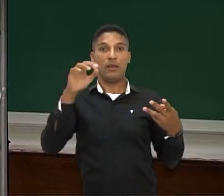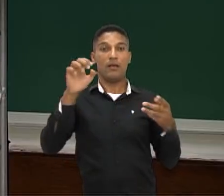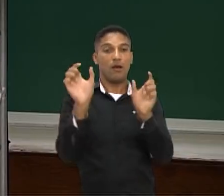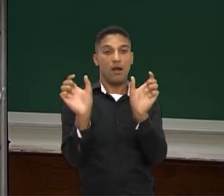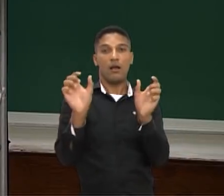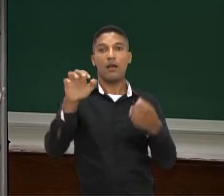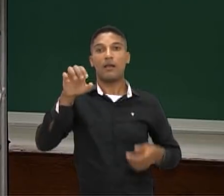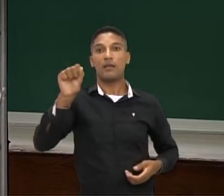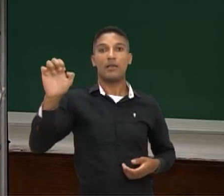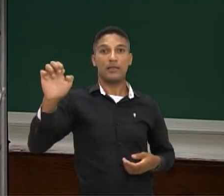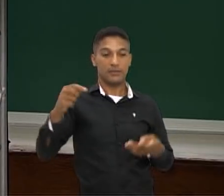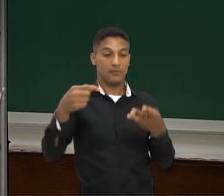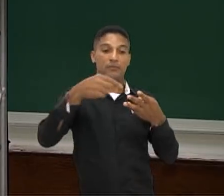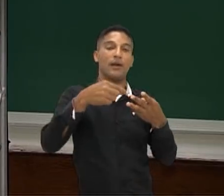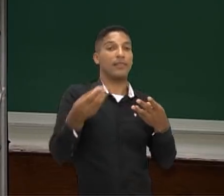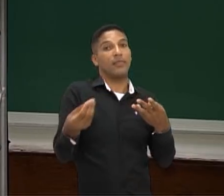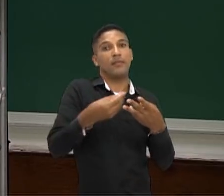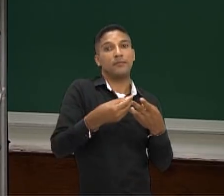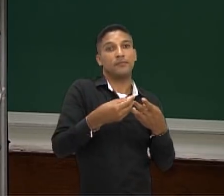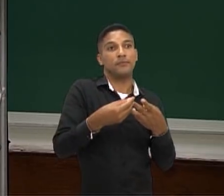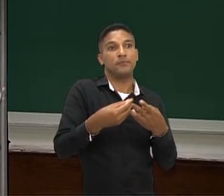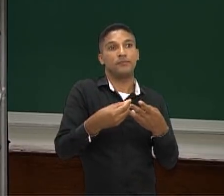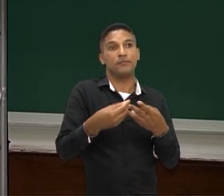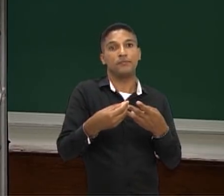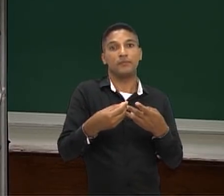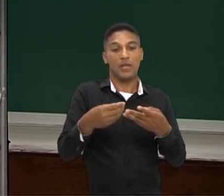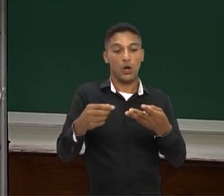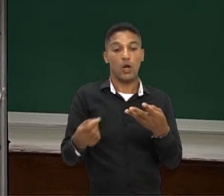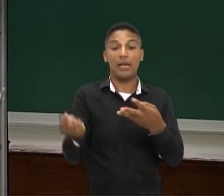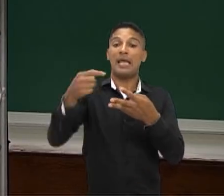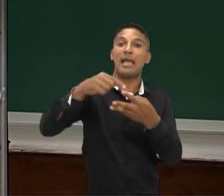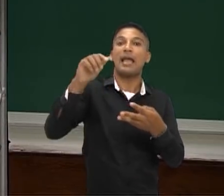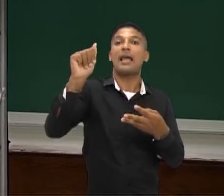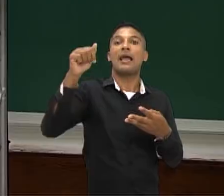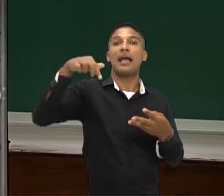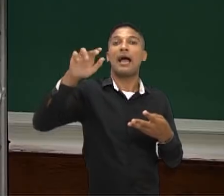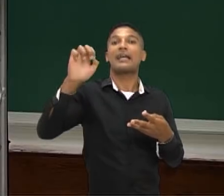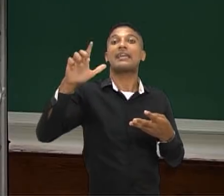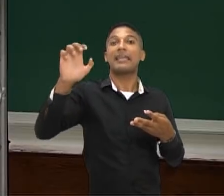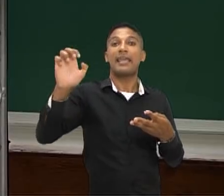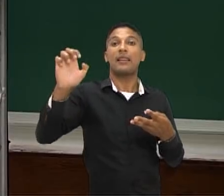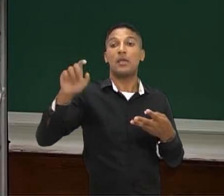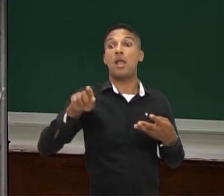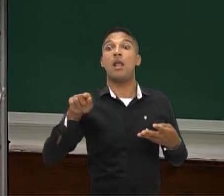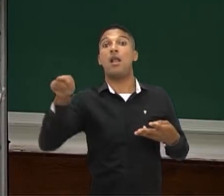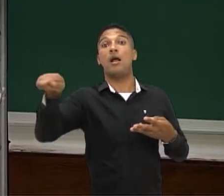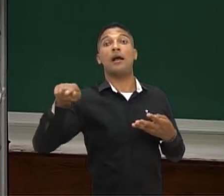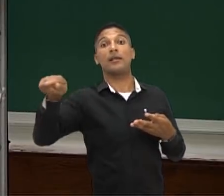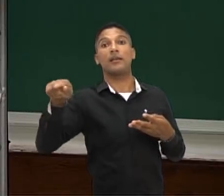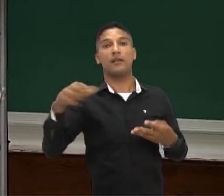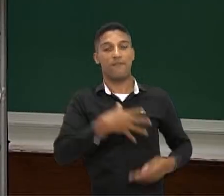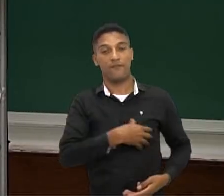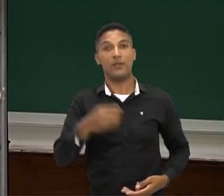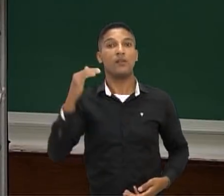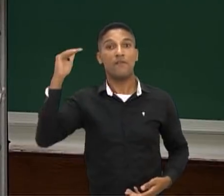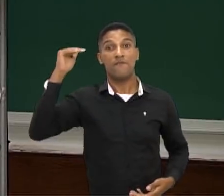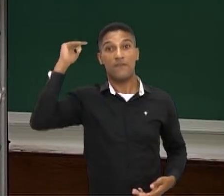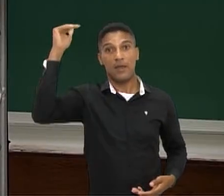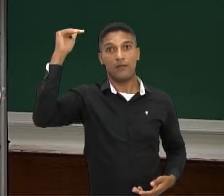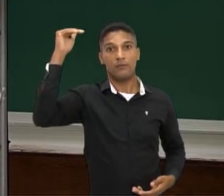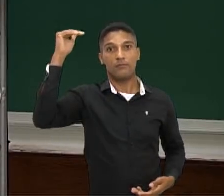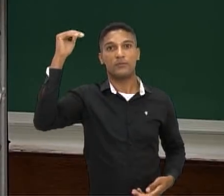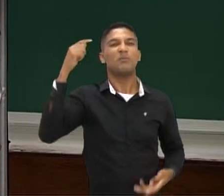algo que está mais distante, né? Então, aquele só pode ser quem? O filho mais velho, certo? Então, quem conseguiu captar aí o uso